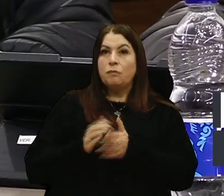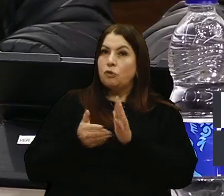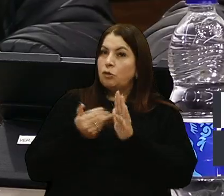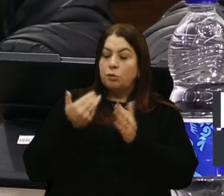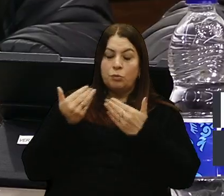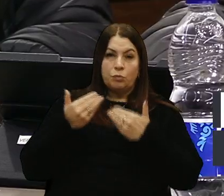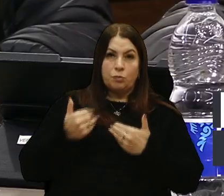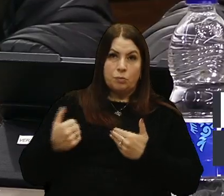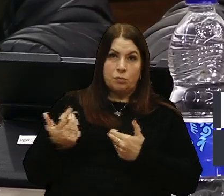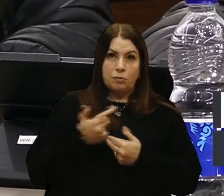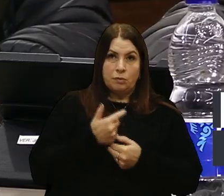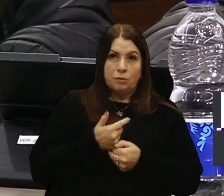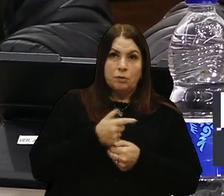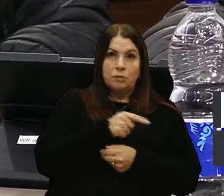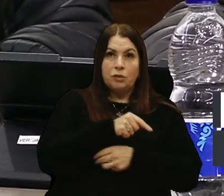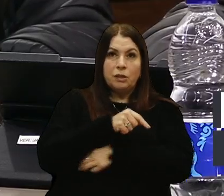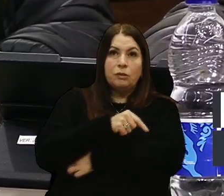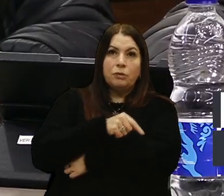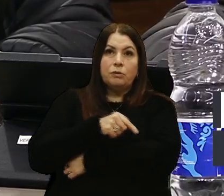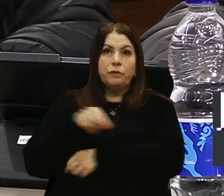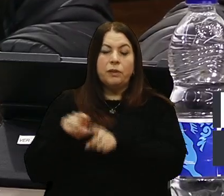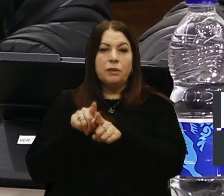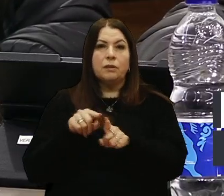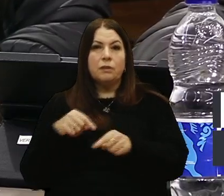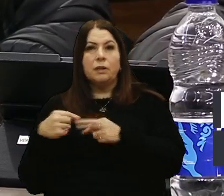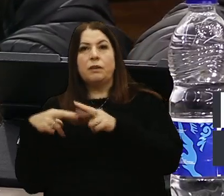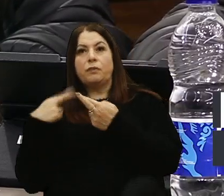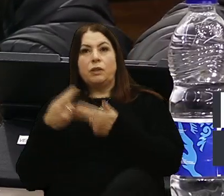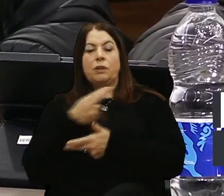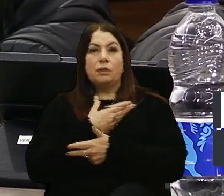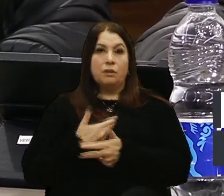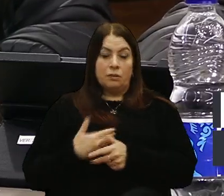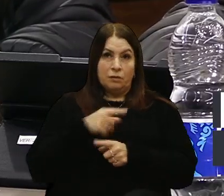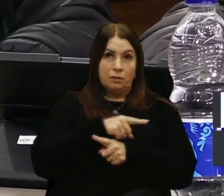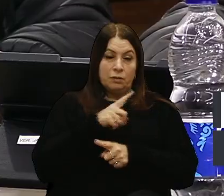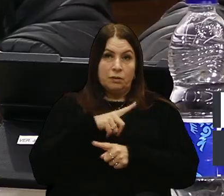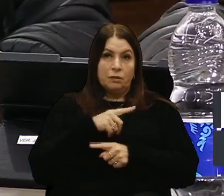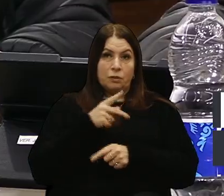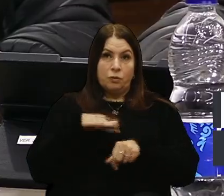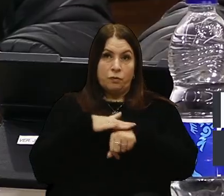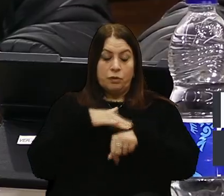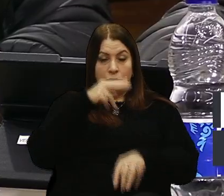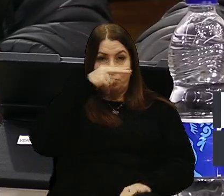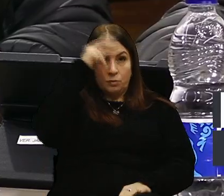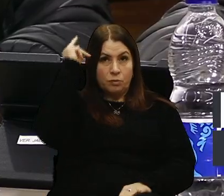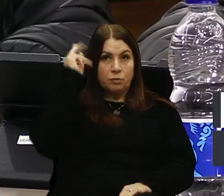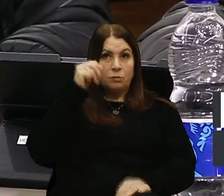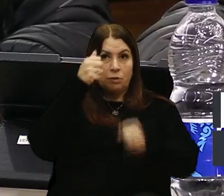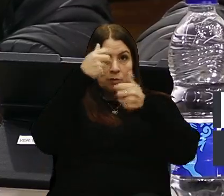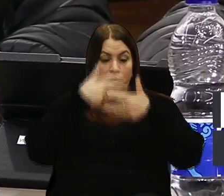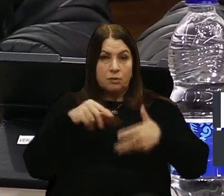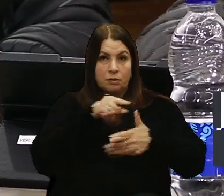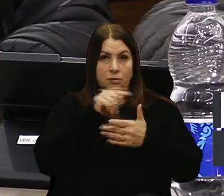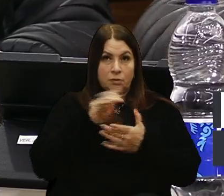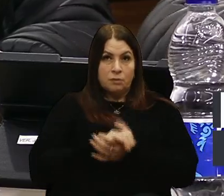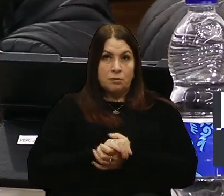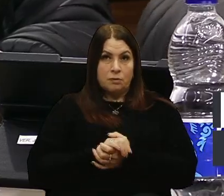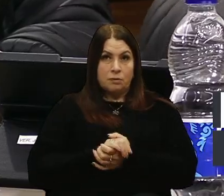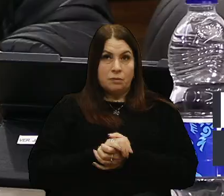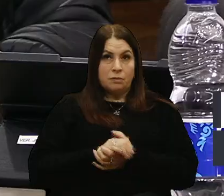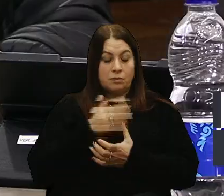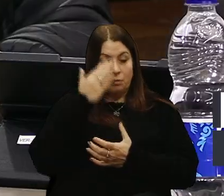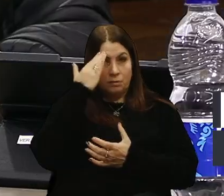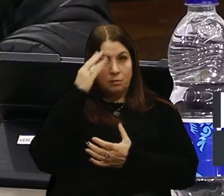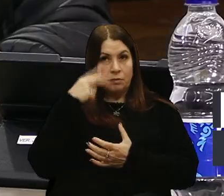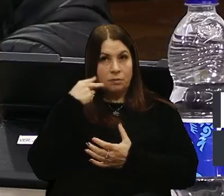as dúvidas de todo mundo. Por isso que a gente tem que fazer essa audiência. Eu falei com o Toninho e ele vai estar aqui para explicar. A gente tem que tirar todas essas dúvidas. Obrigado,